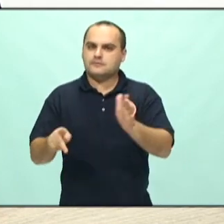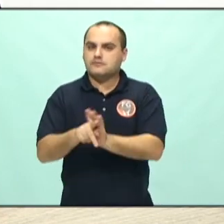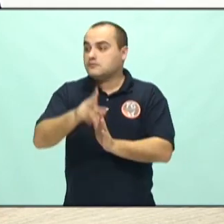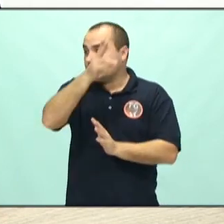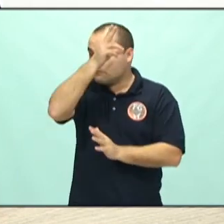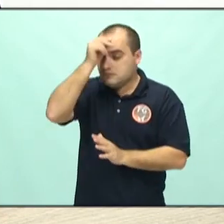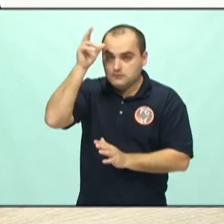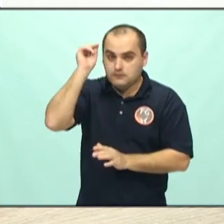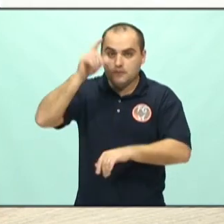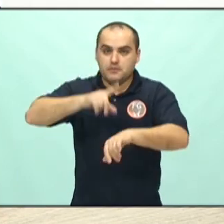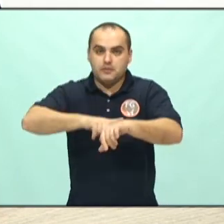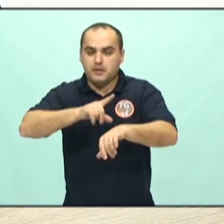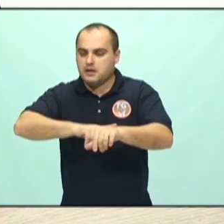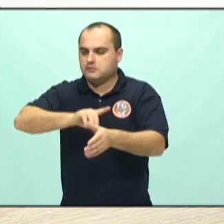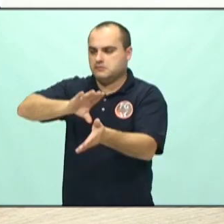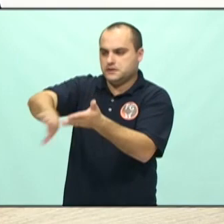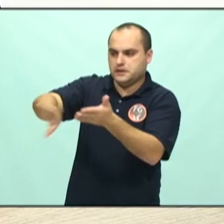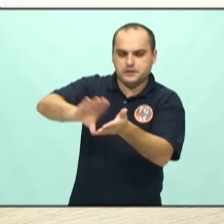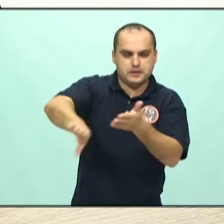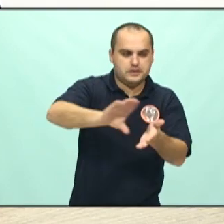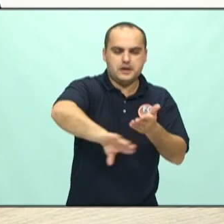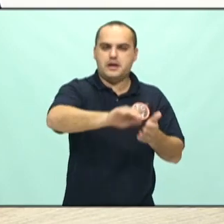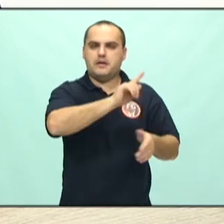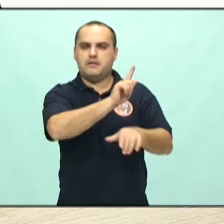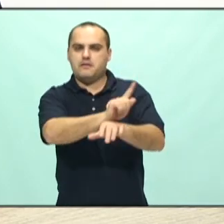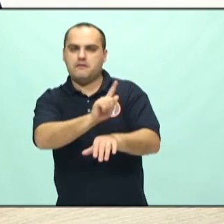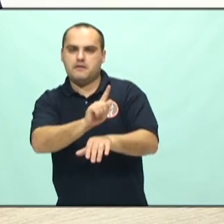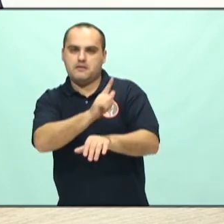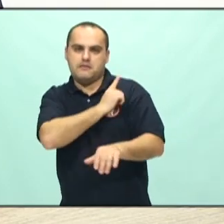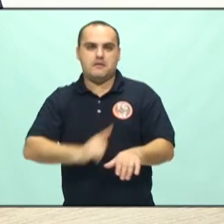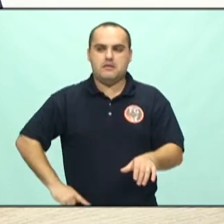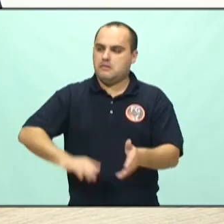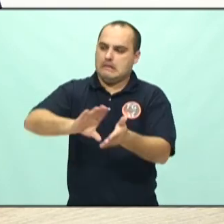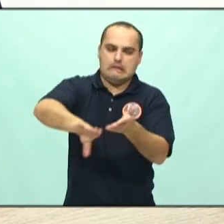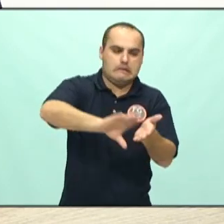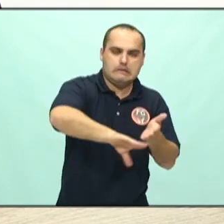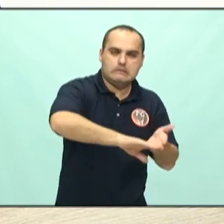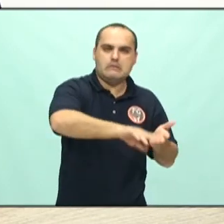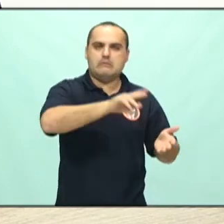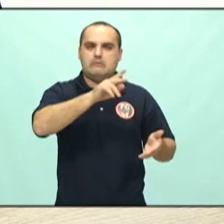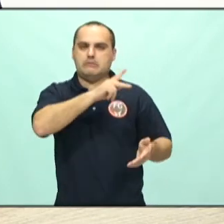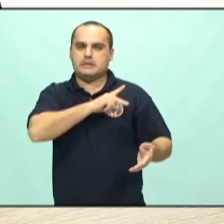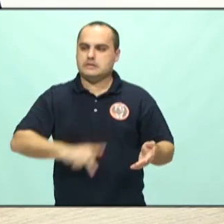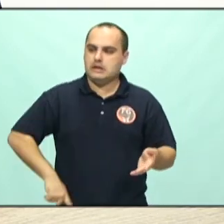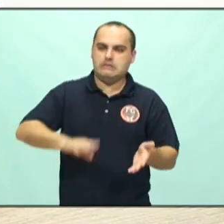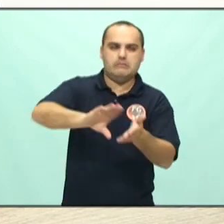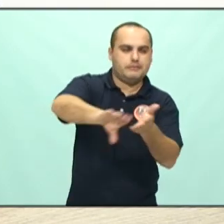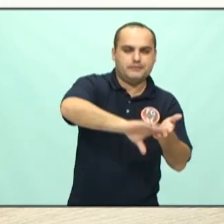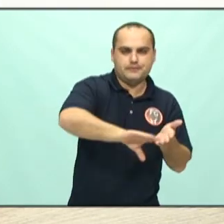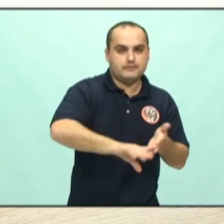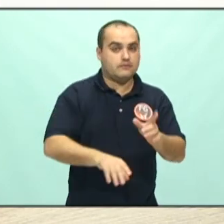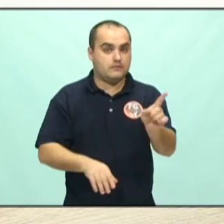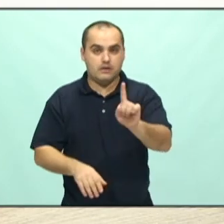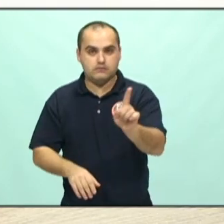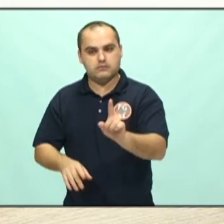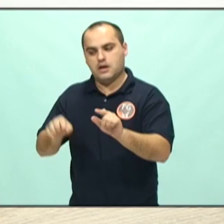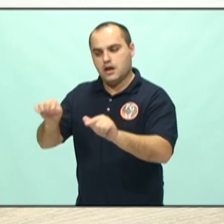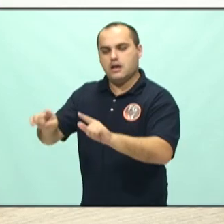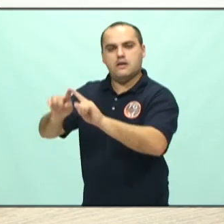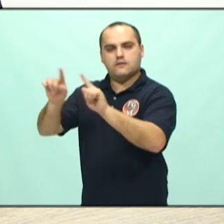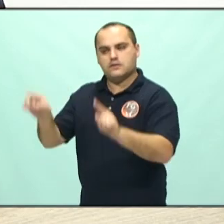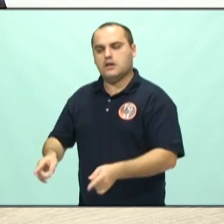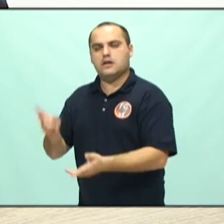prefeito da época, do governador, presidente da época. Ele vai desempenhar aquela atribuição para a qual ele prestou